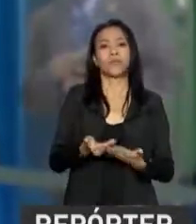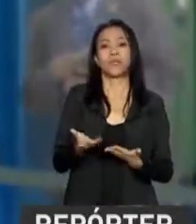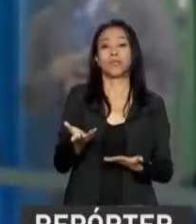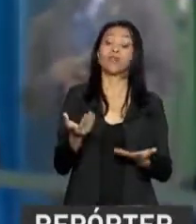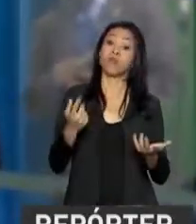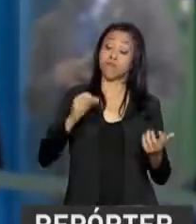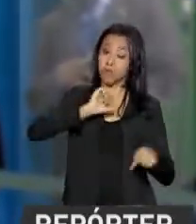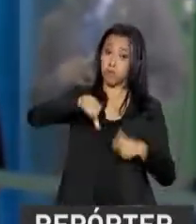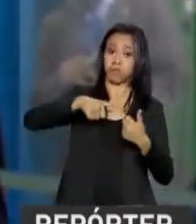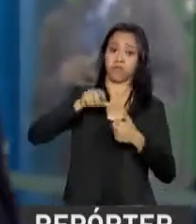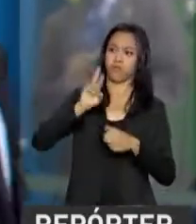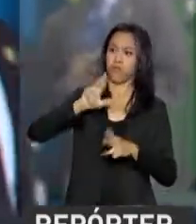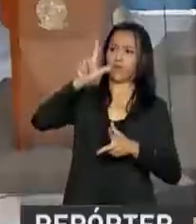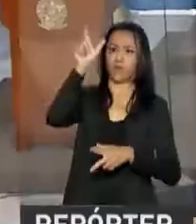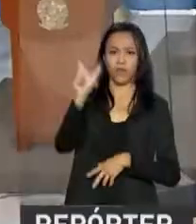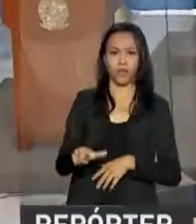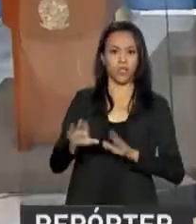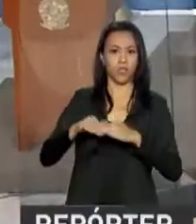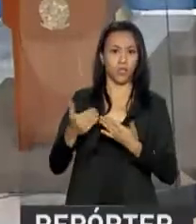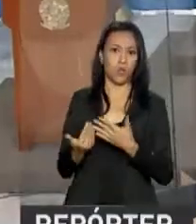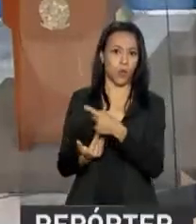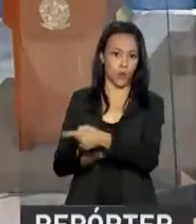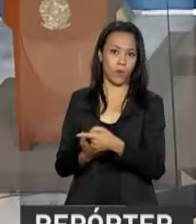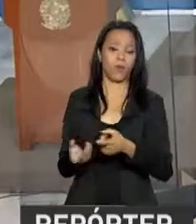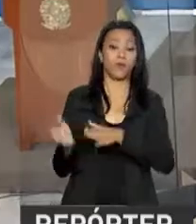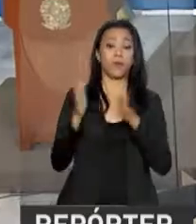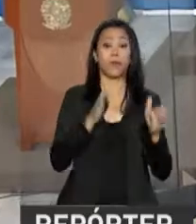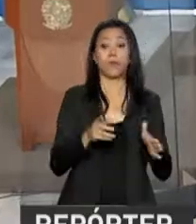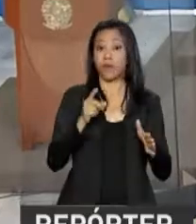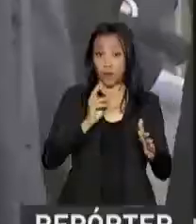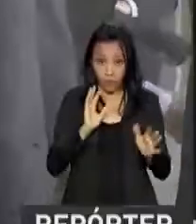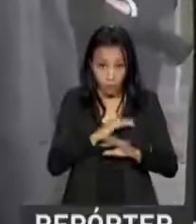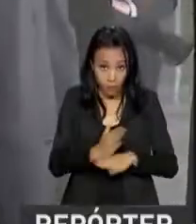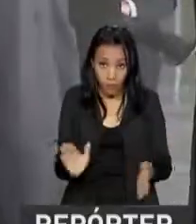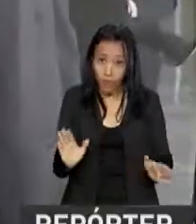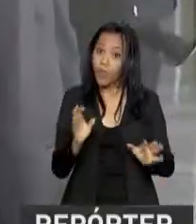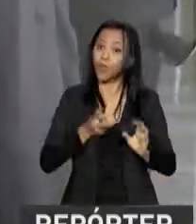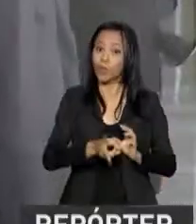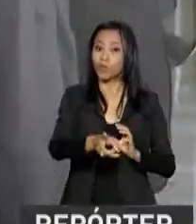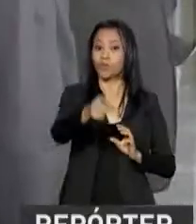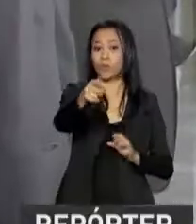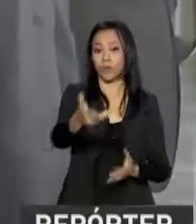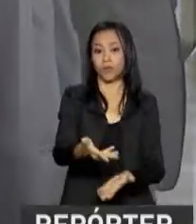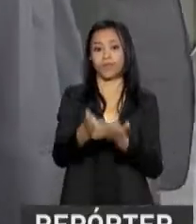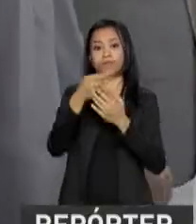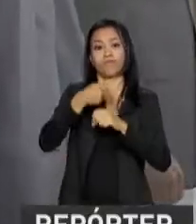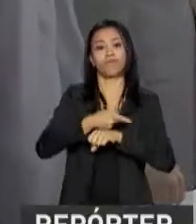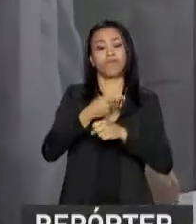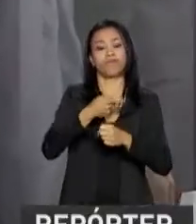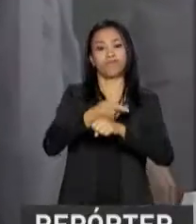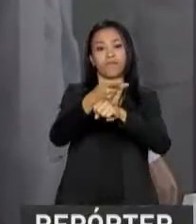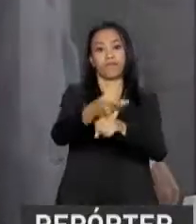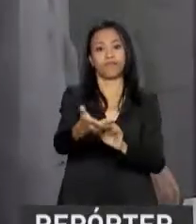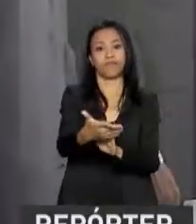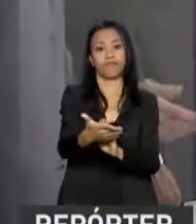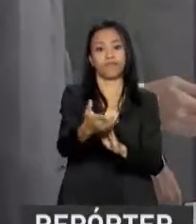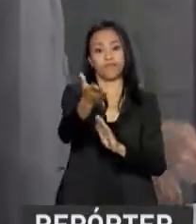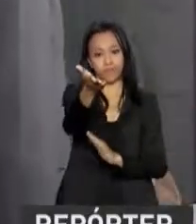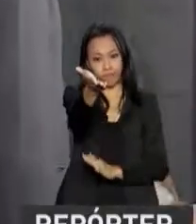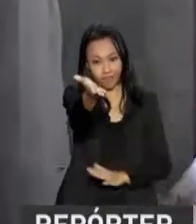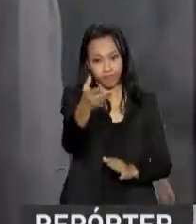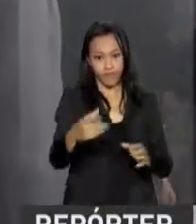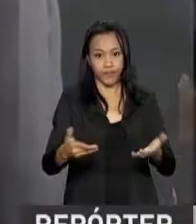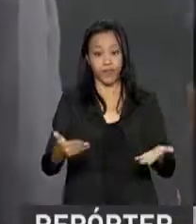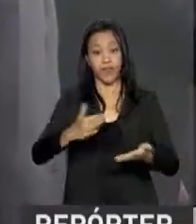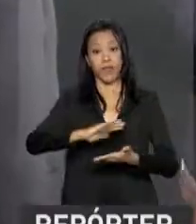a escola viva é um dos projetos e as homenagens não pararam por aí luiz carlos batista recebeu do próprio presidente michel temer